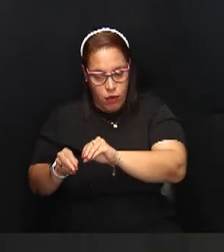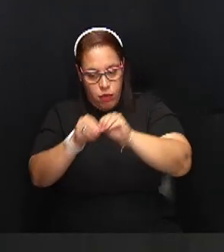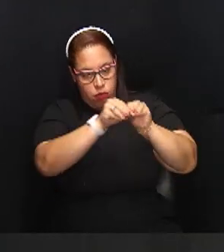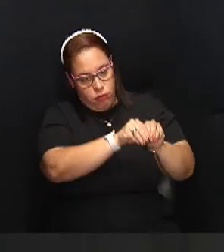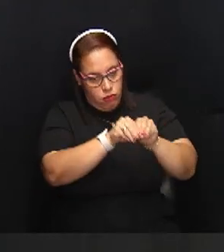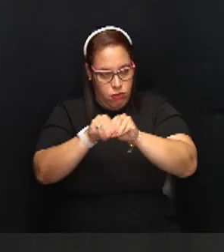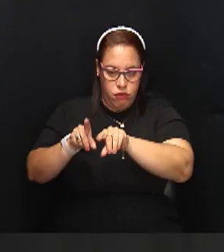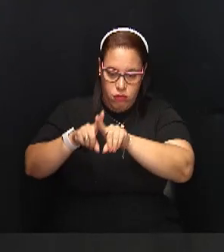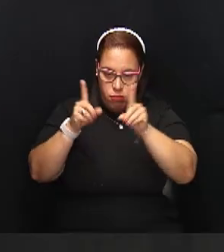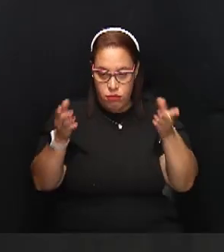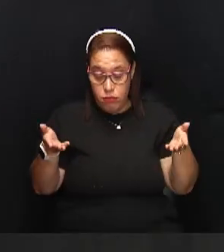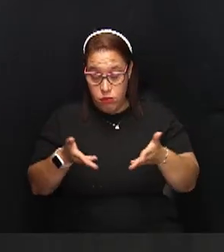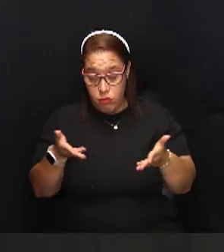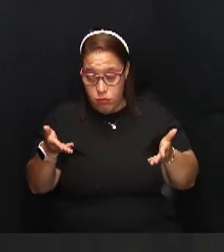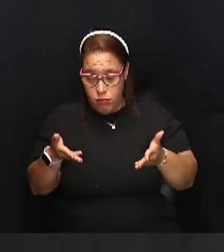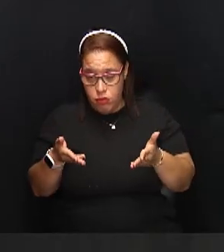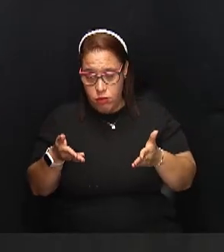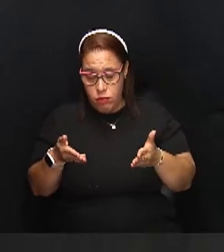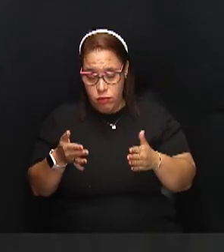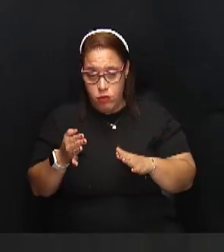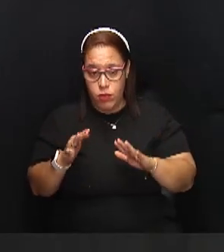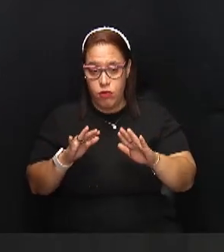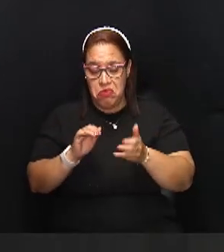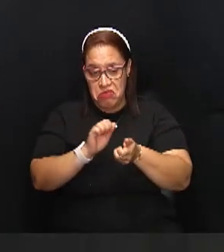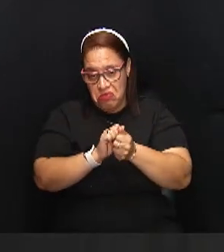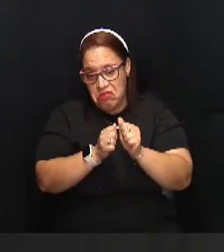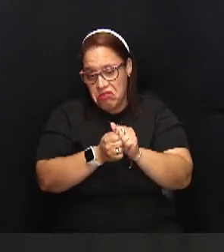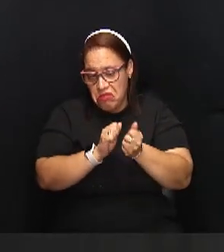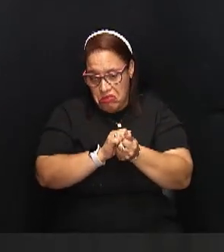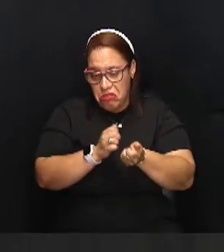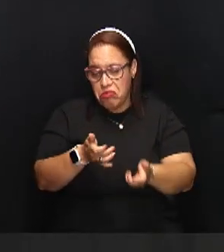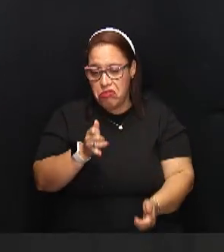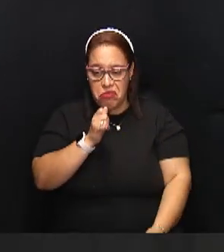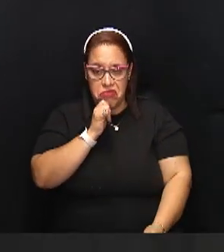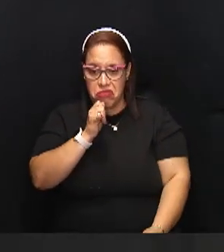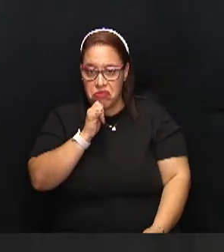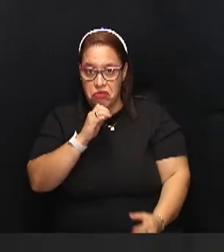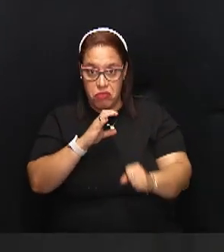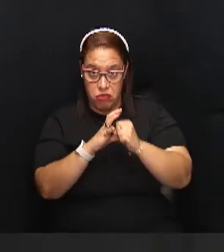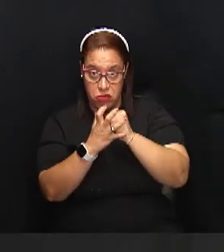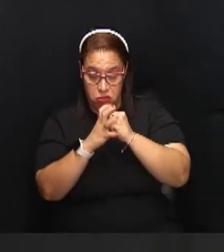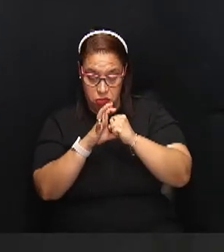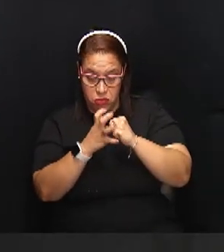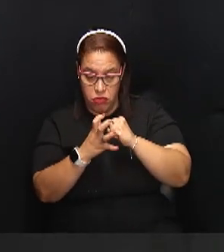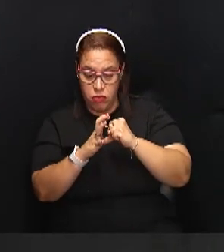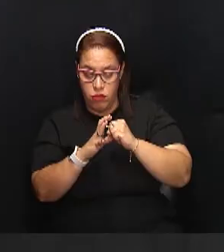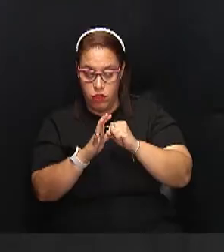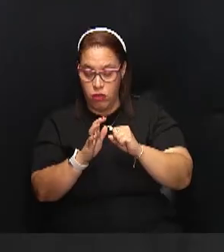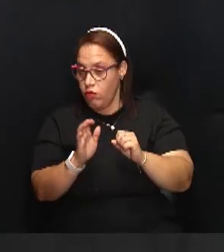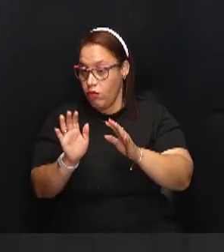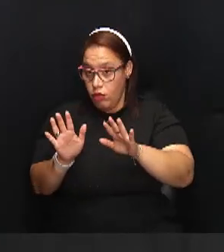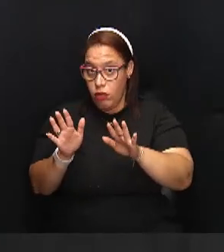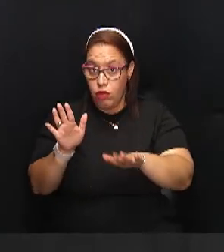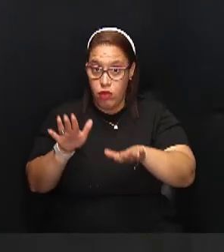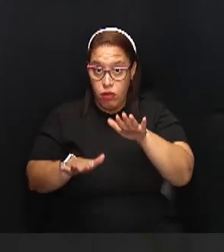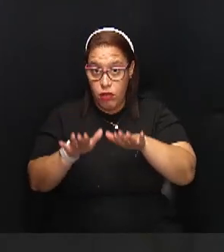Mas hoje as coisas estão mais equacionadas, né? A gente, Sim. por exemplo, na Covid, está tudo mais ou menos administrado,